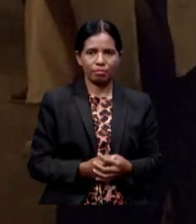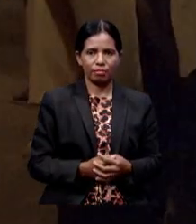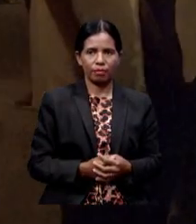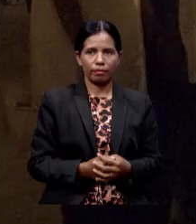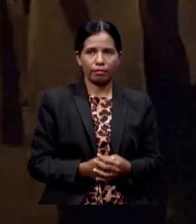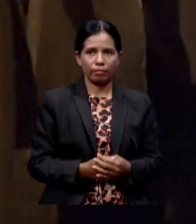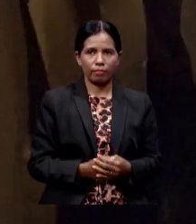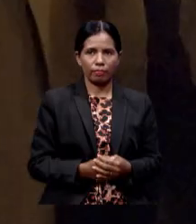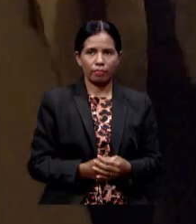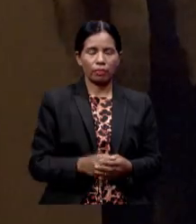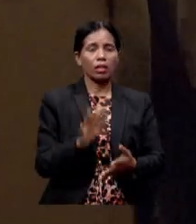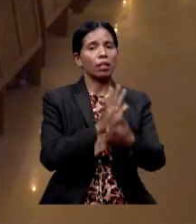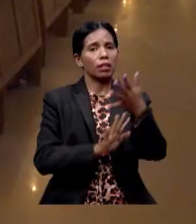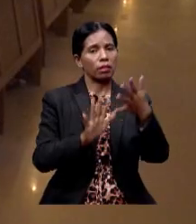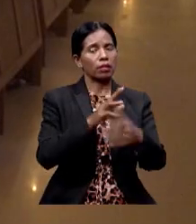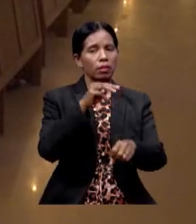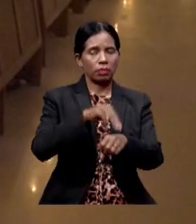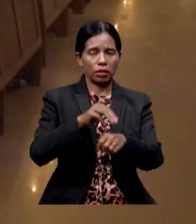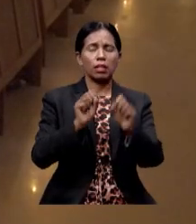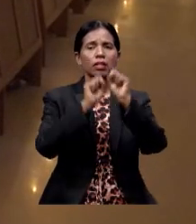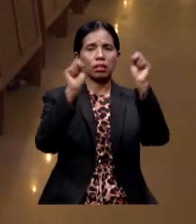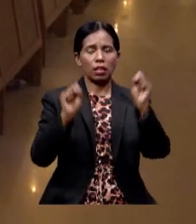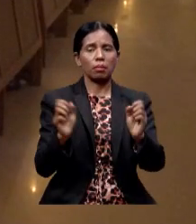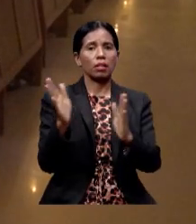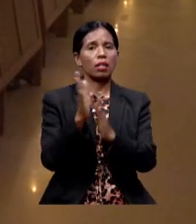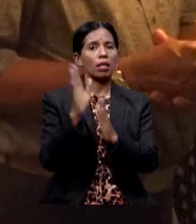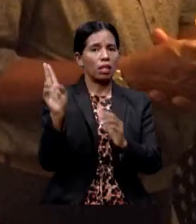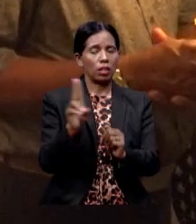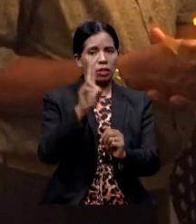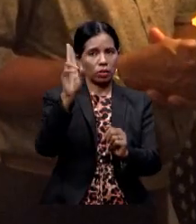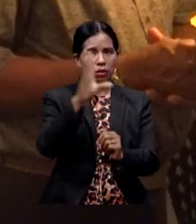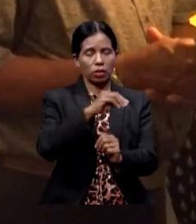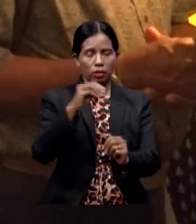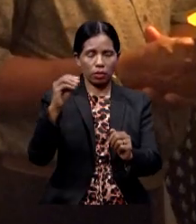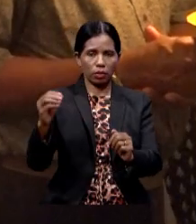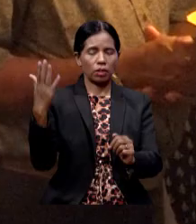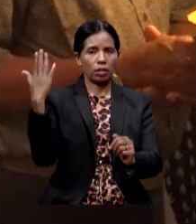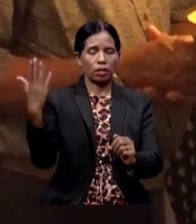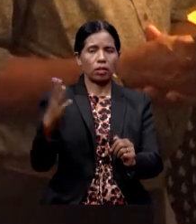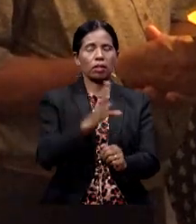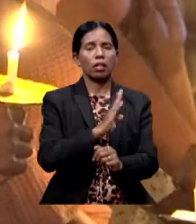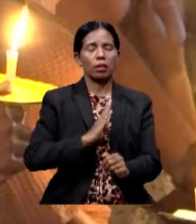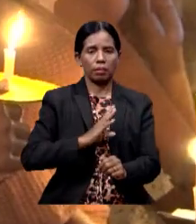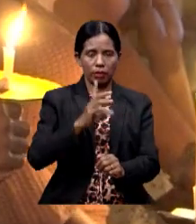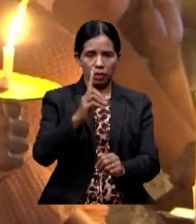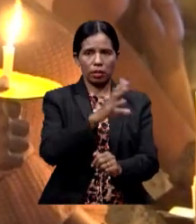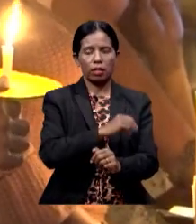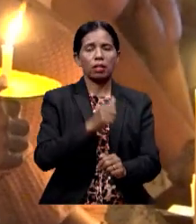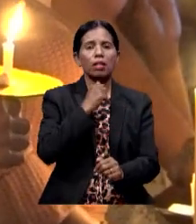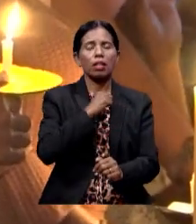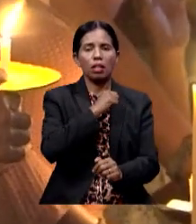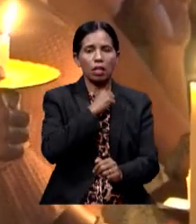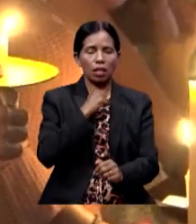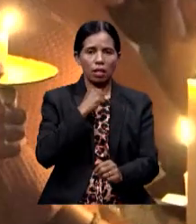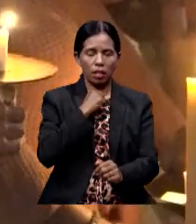E a minha família vai celebrar a missa Sábado Aleluia na Behalau e a capela São Sebastião Bidau Motaclaran, a Gregory Mins